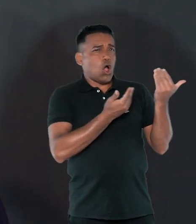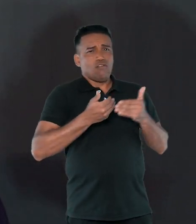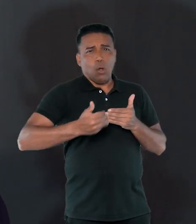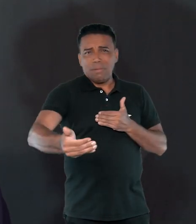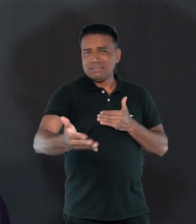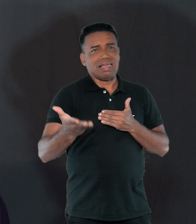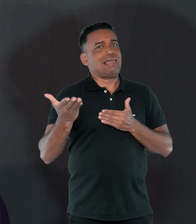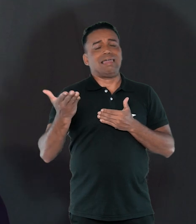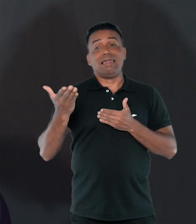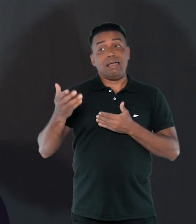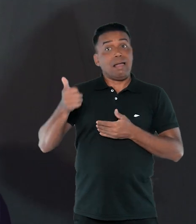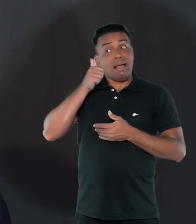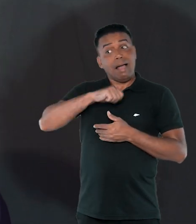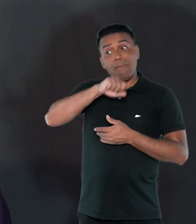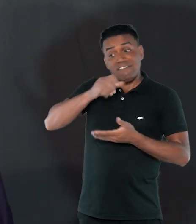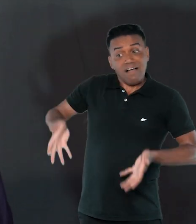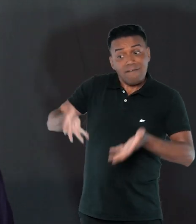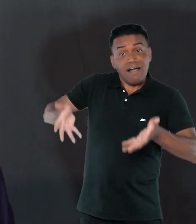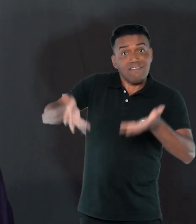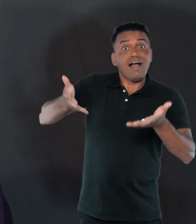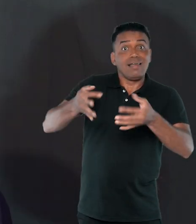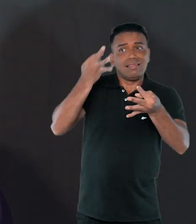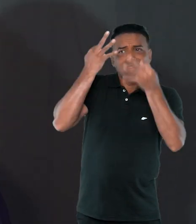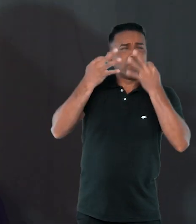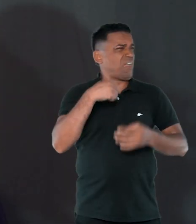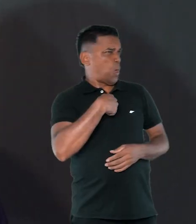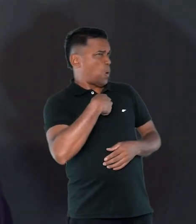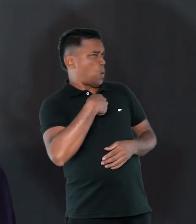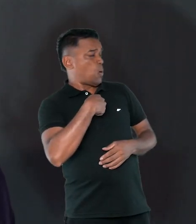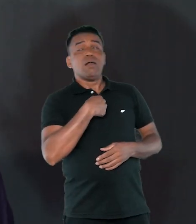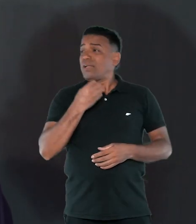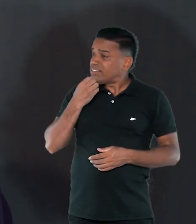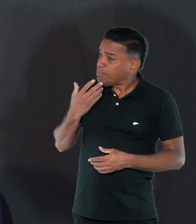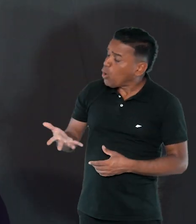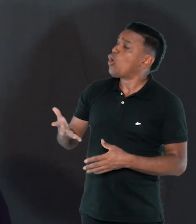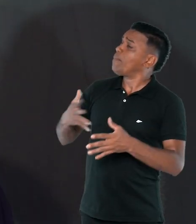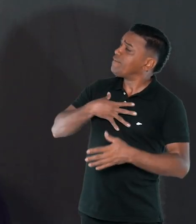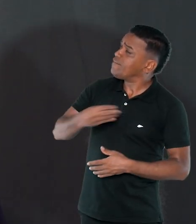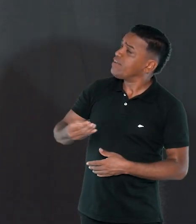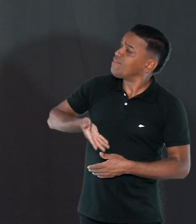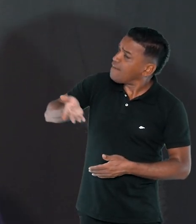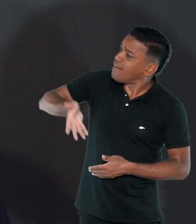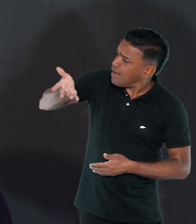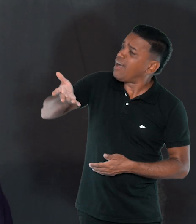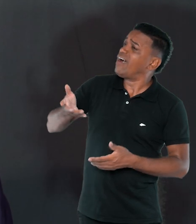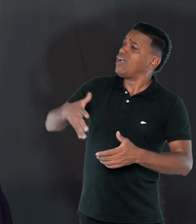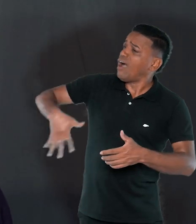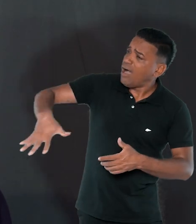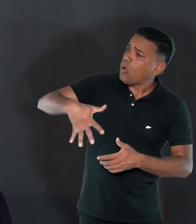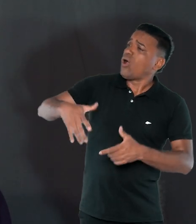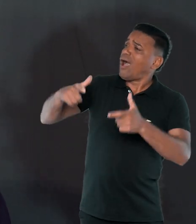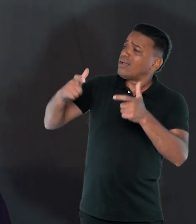também, né, impulsionada pela mãe, vai fazer terapia. E eu, por quê? Porque vai ser bom para você, minha filha, ter um espaço seu